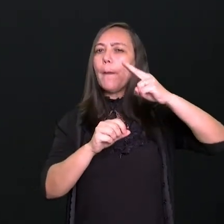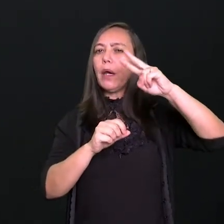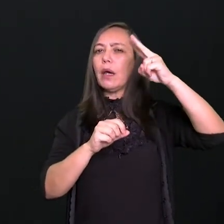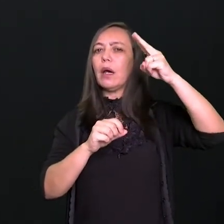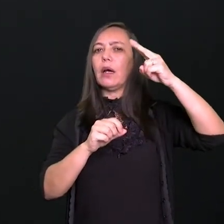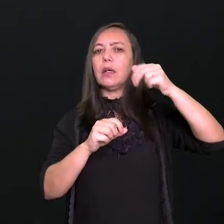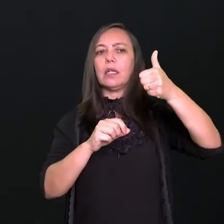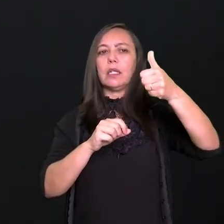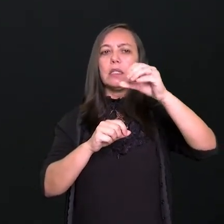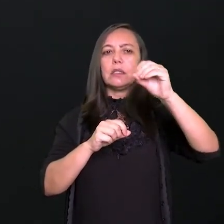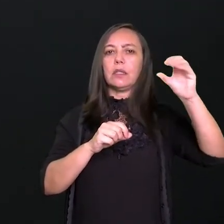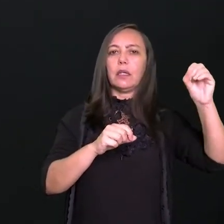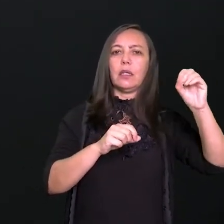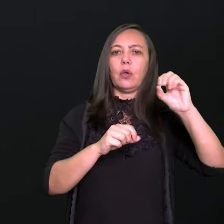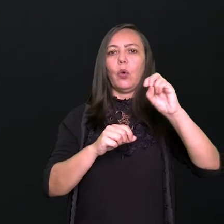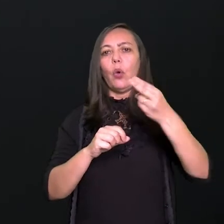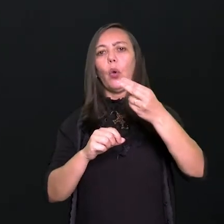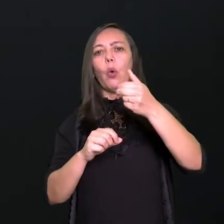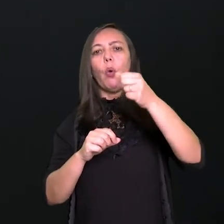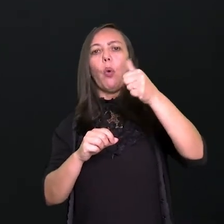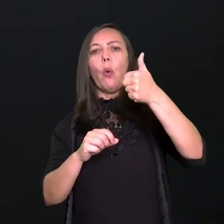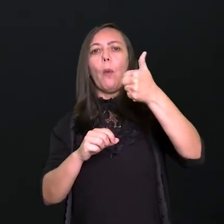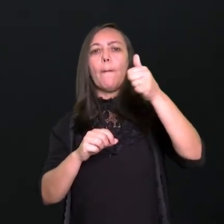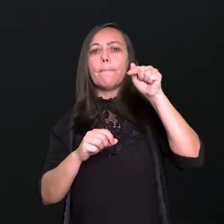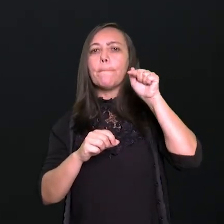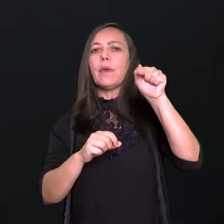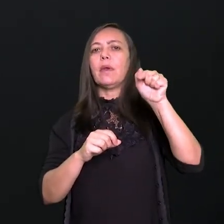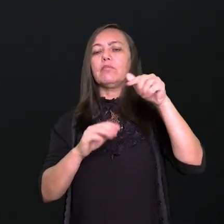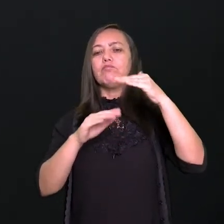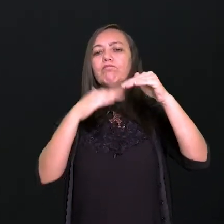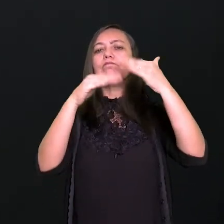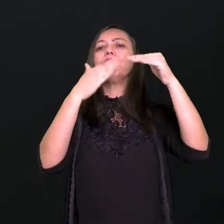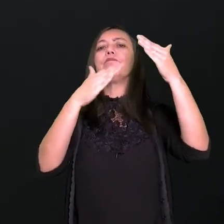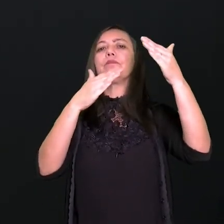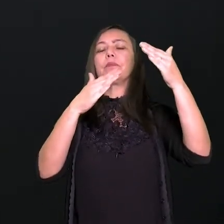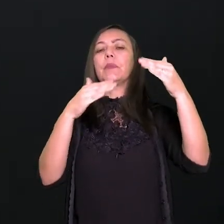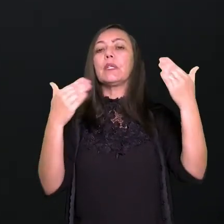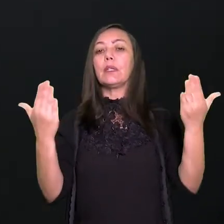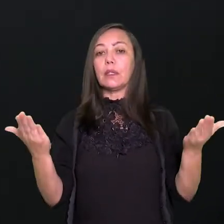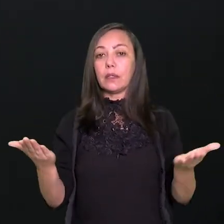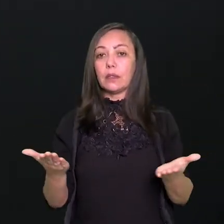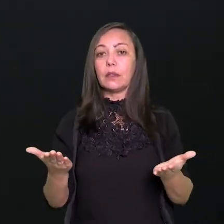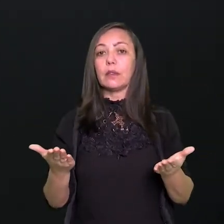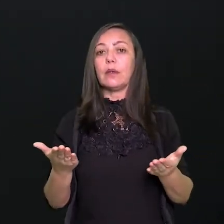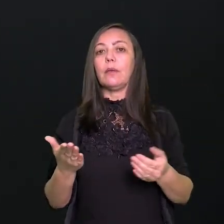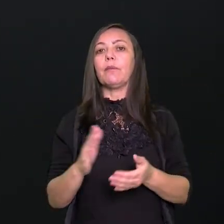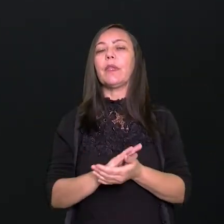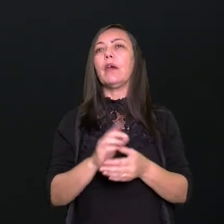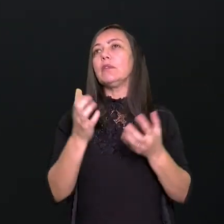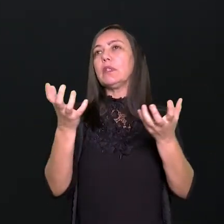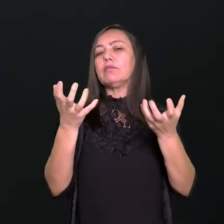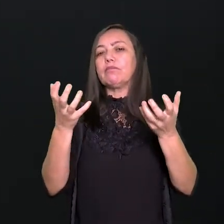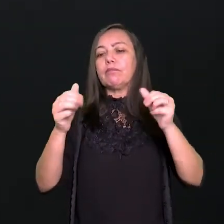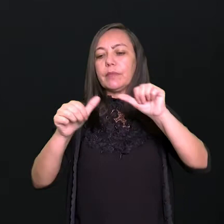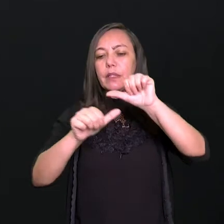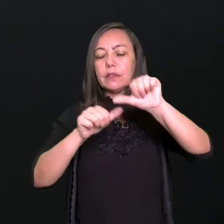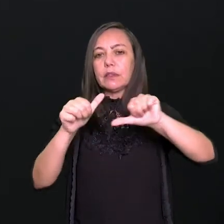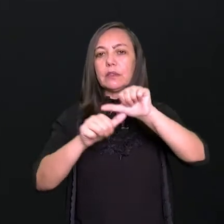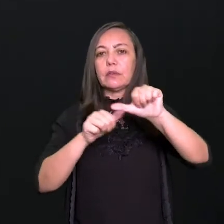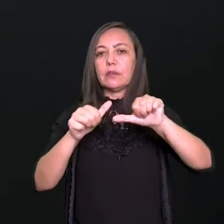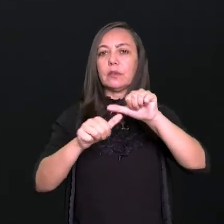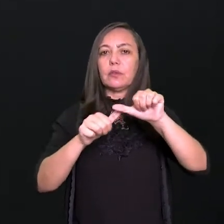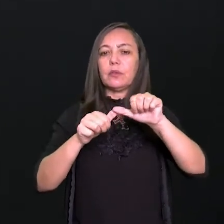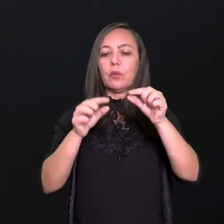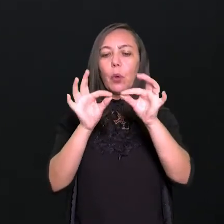aumentando em 10, aumentando em 1000 e assim sucessivamente, tá? Logo, então, se você quer